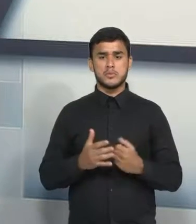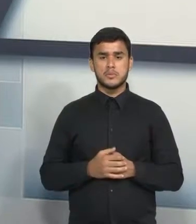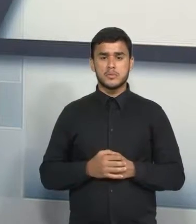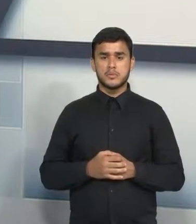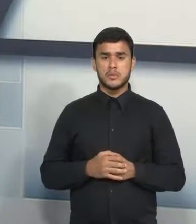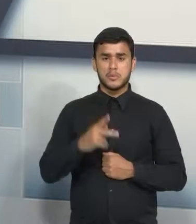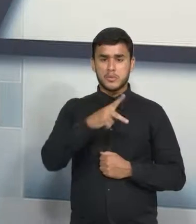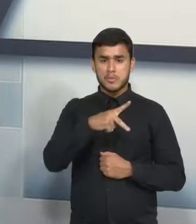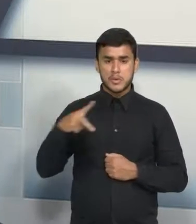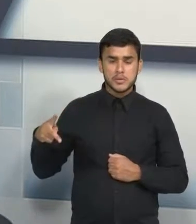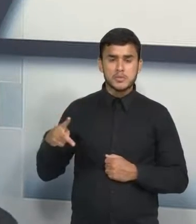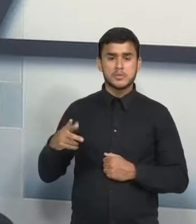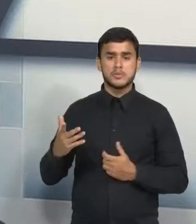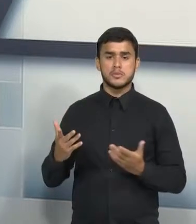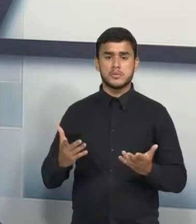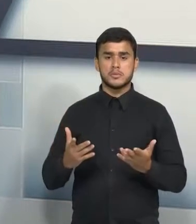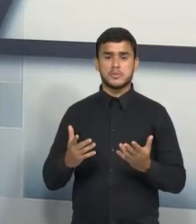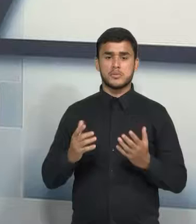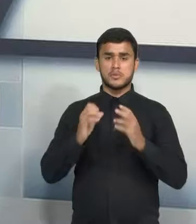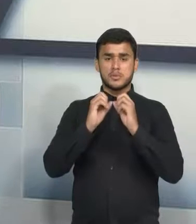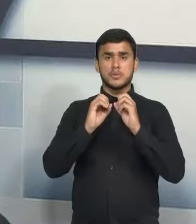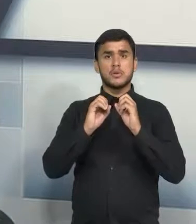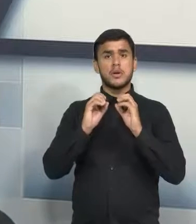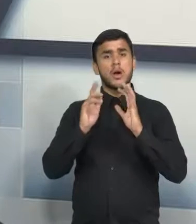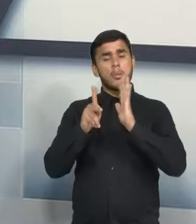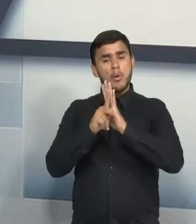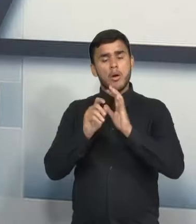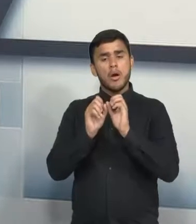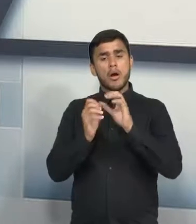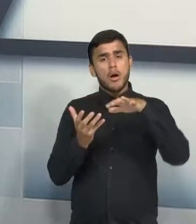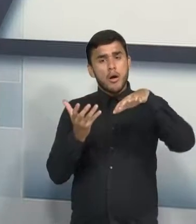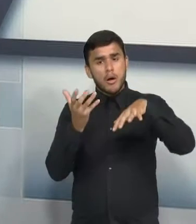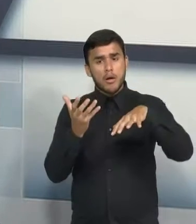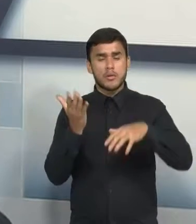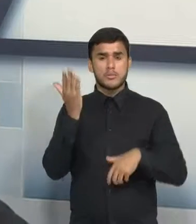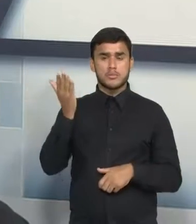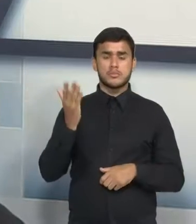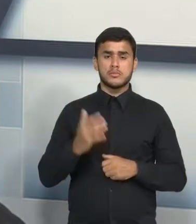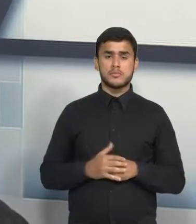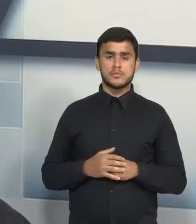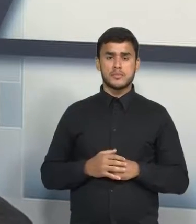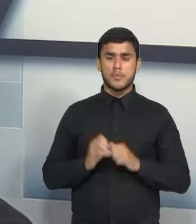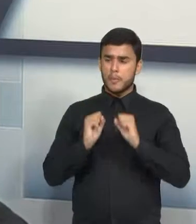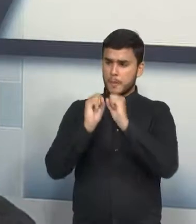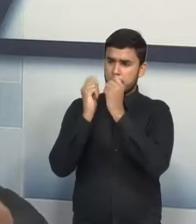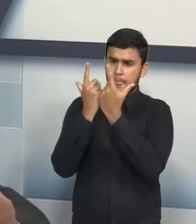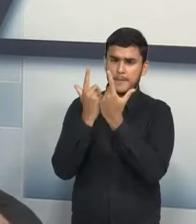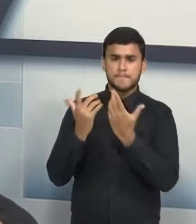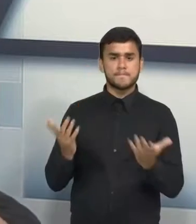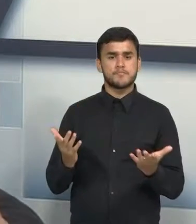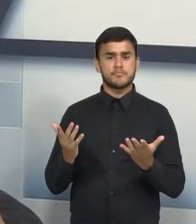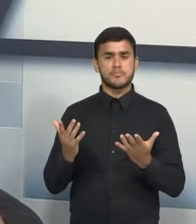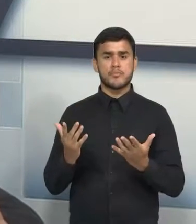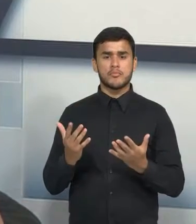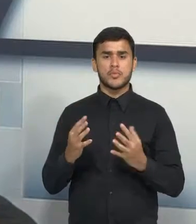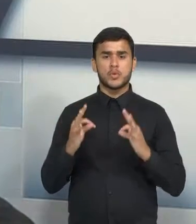e presidente da República, Congresso Nacional, Assembleias Estaduais, Tribunais Superiores,